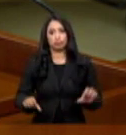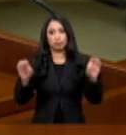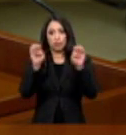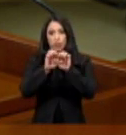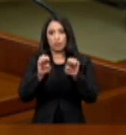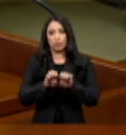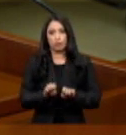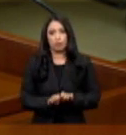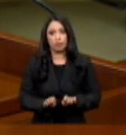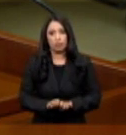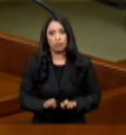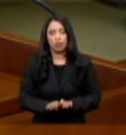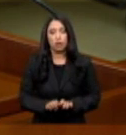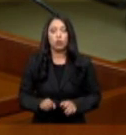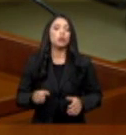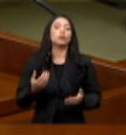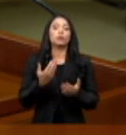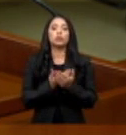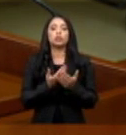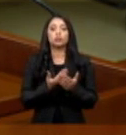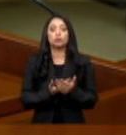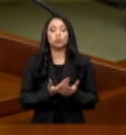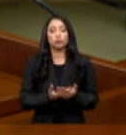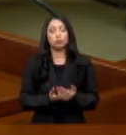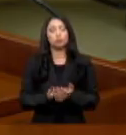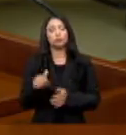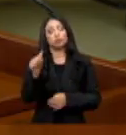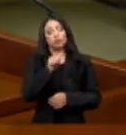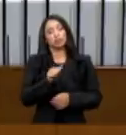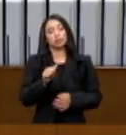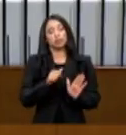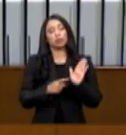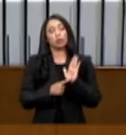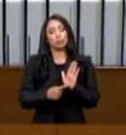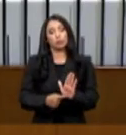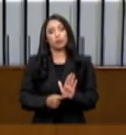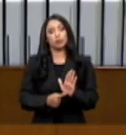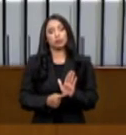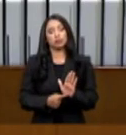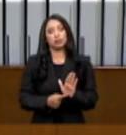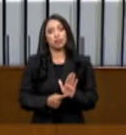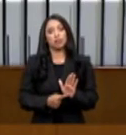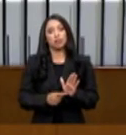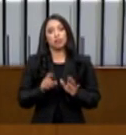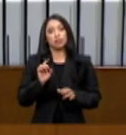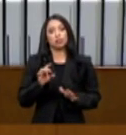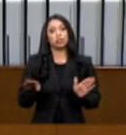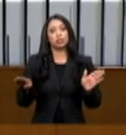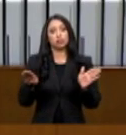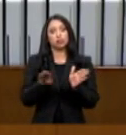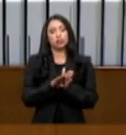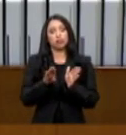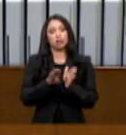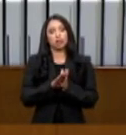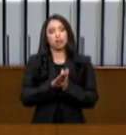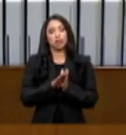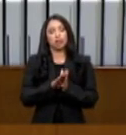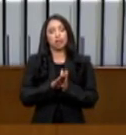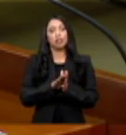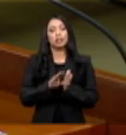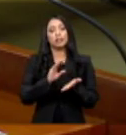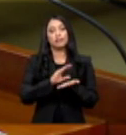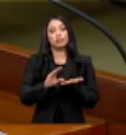Atualmente, o estudo da ABDIB procura mostrar que nós deveríamos, até para apenas chegar na demanda devida, investir cerca